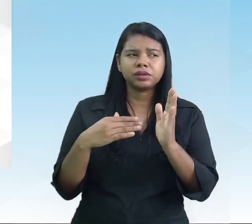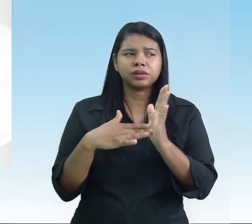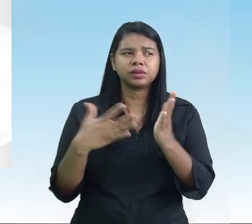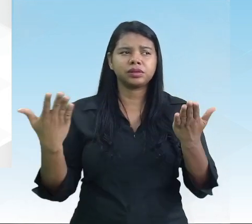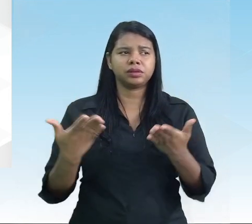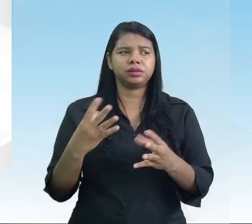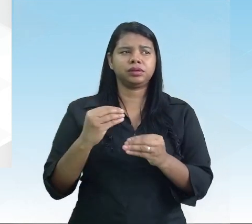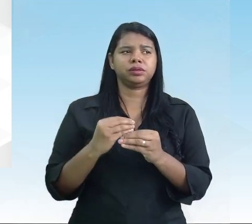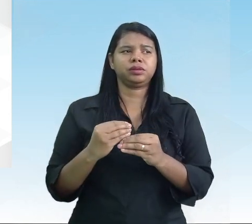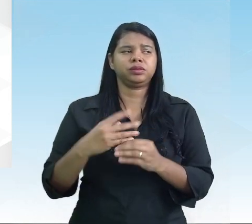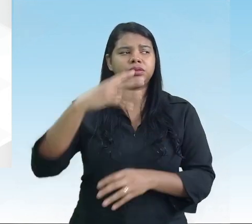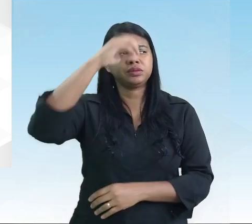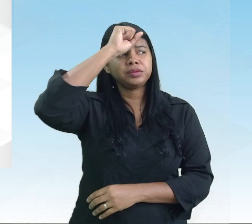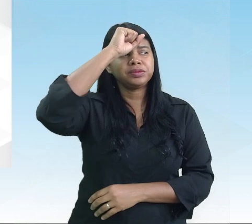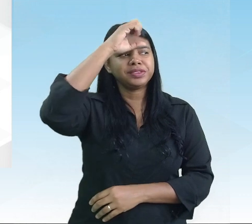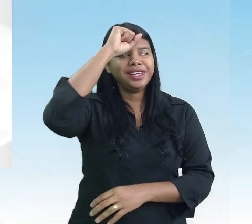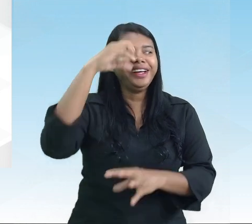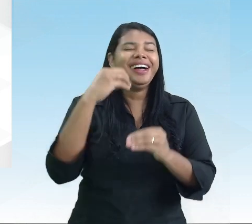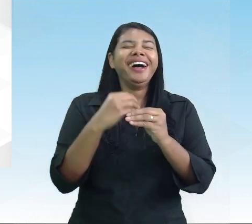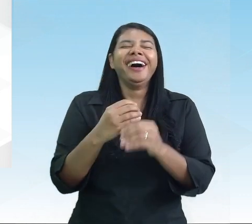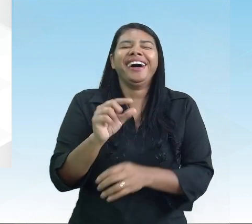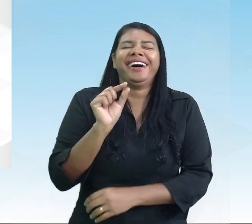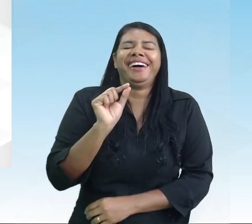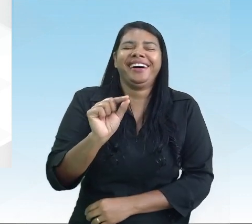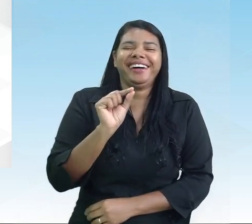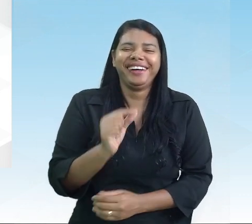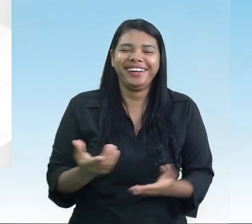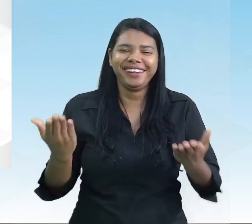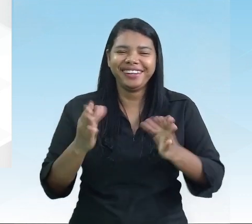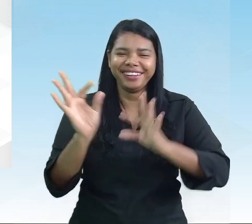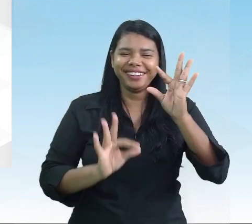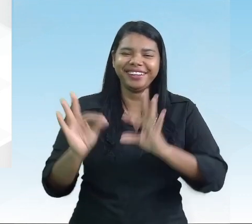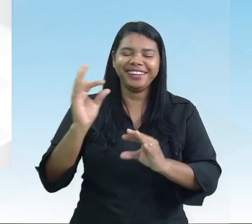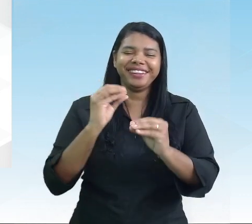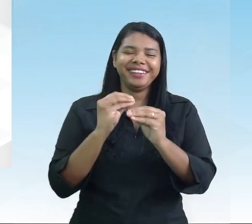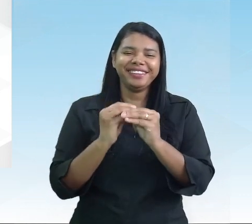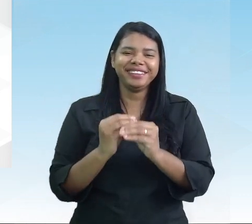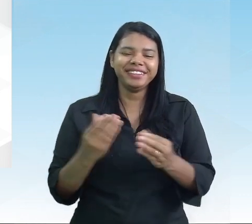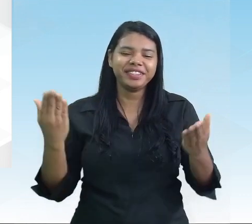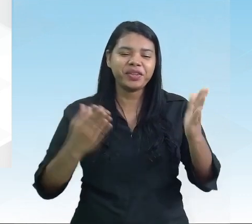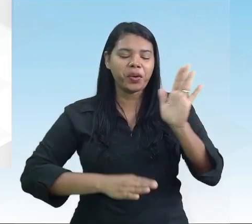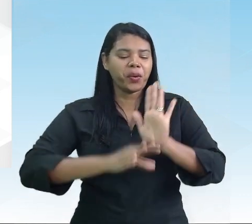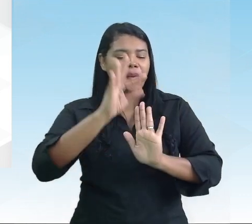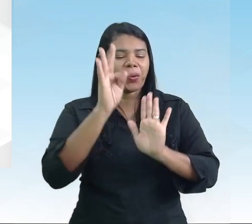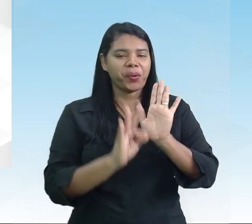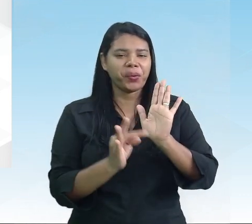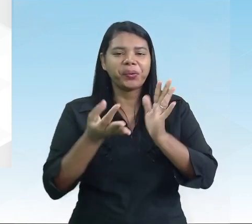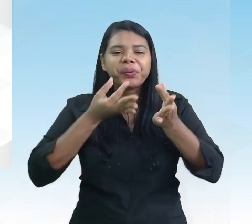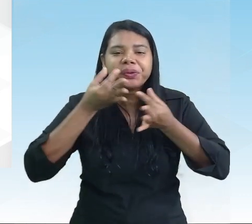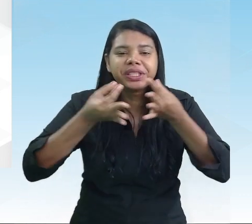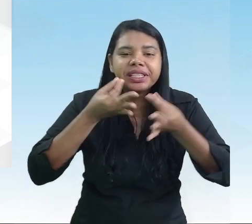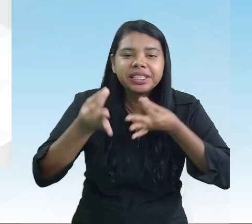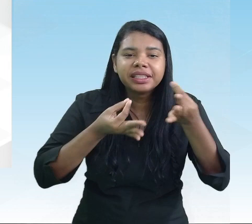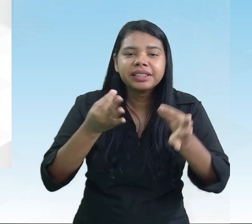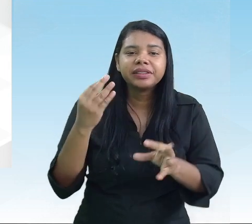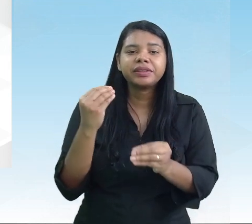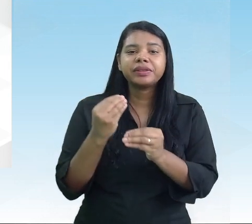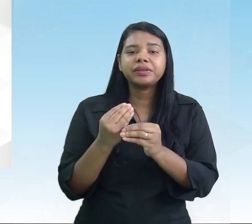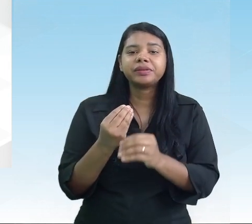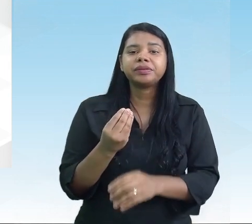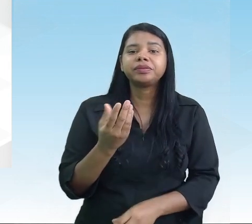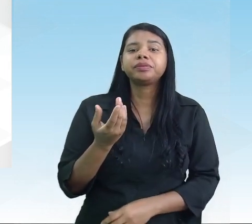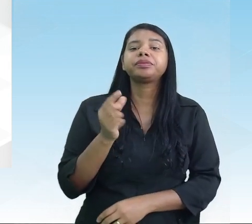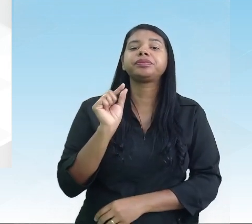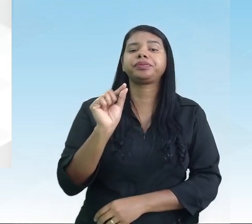nós estamos aprendendo o quê? Quando formos organizar um texto argumentativo, devemos buscar